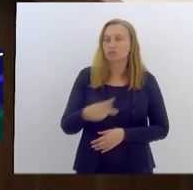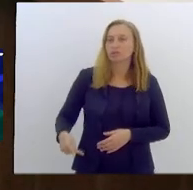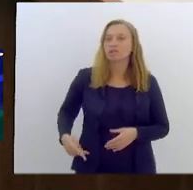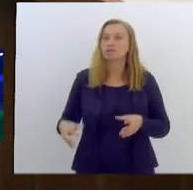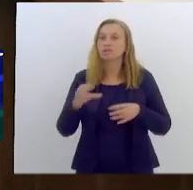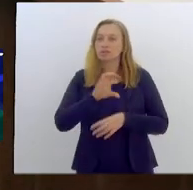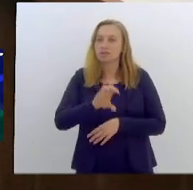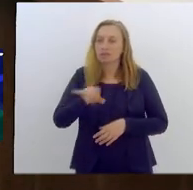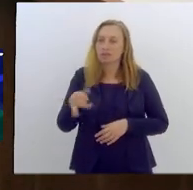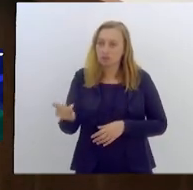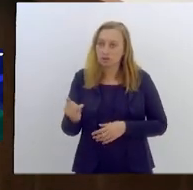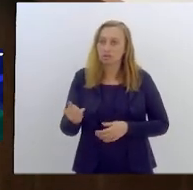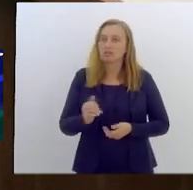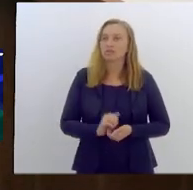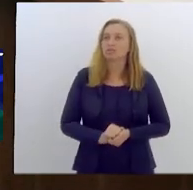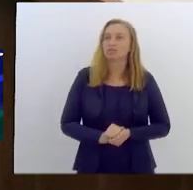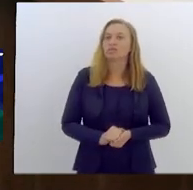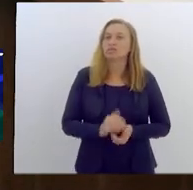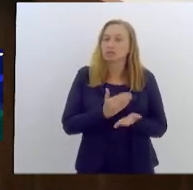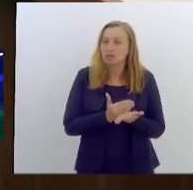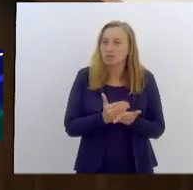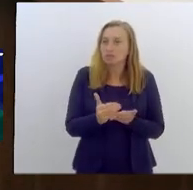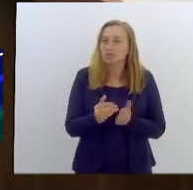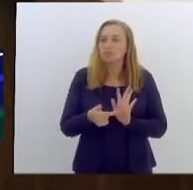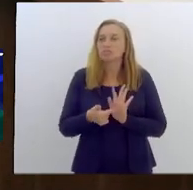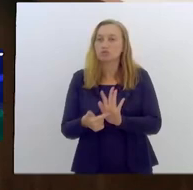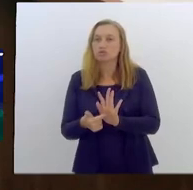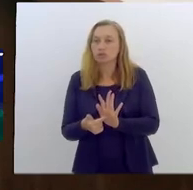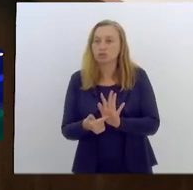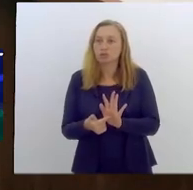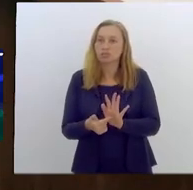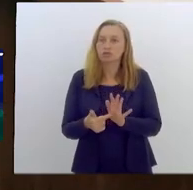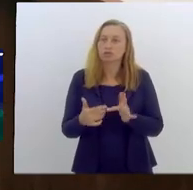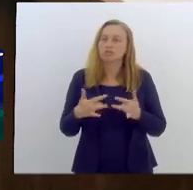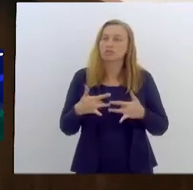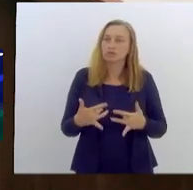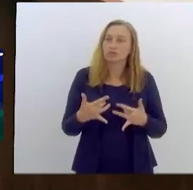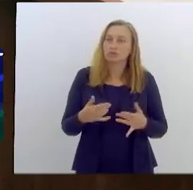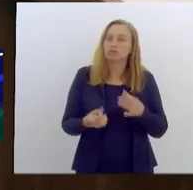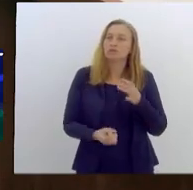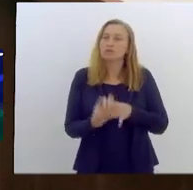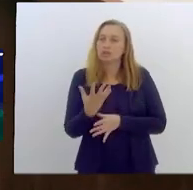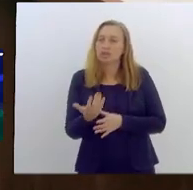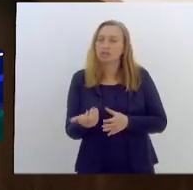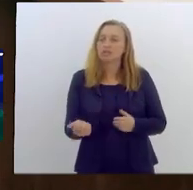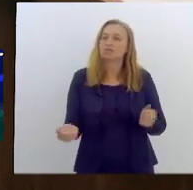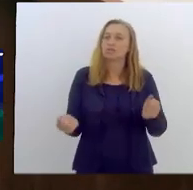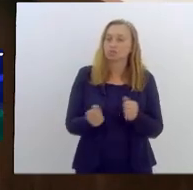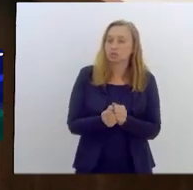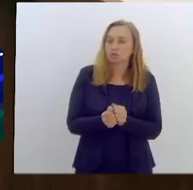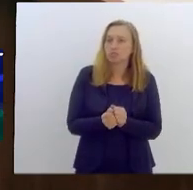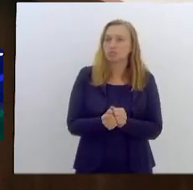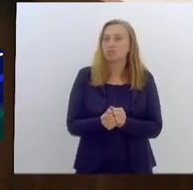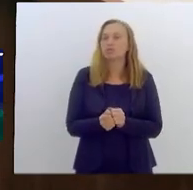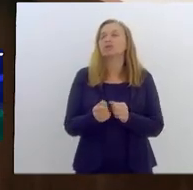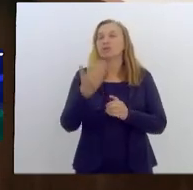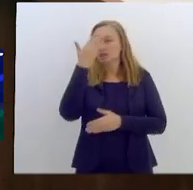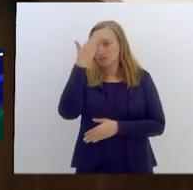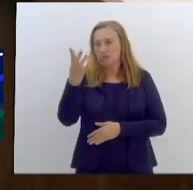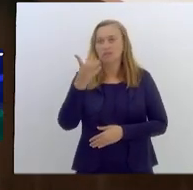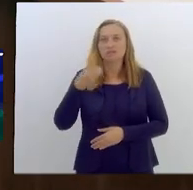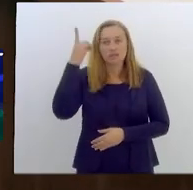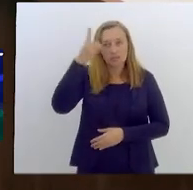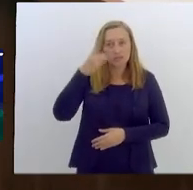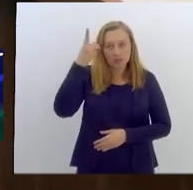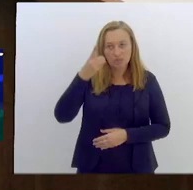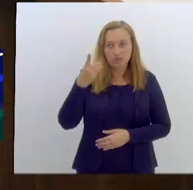CCJ, que desde o início se mostrou bastante solícito para a construção do parecer. Agradecer aos deputados e